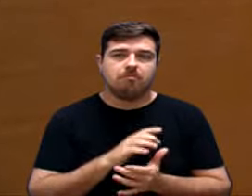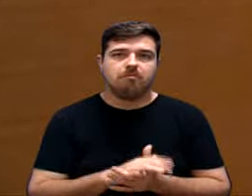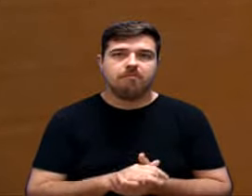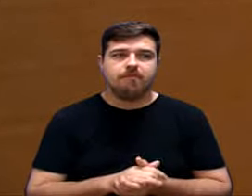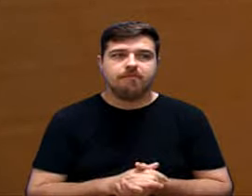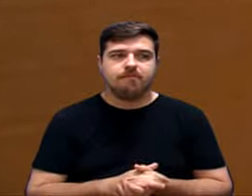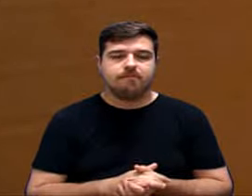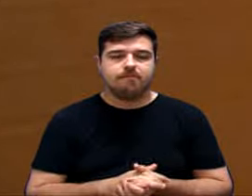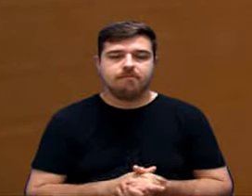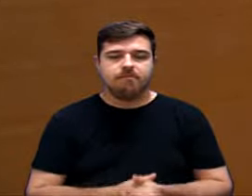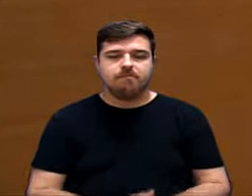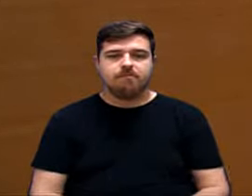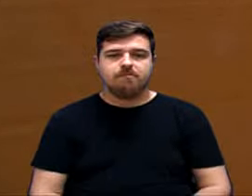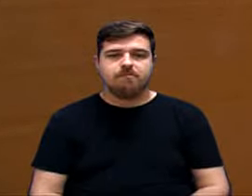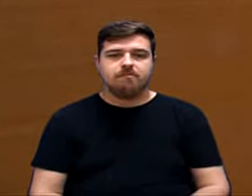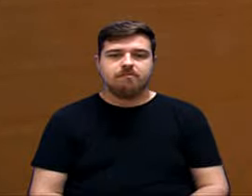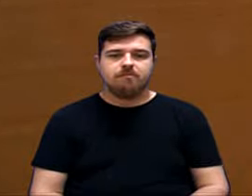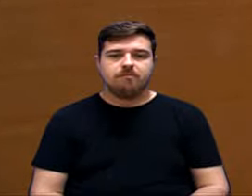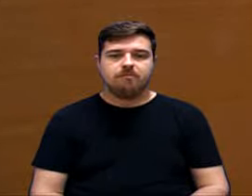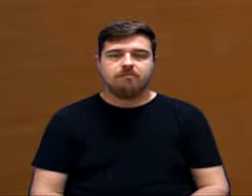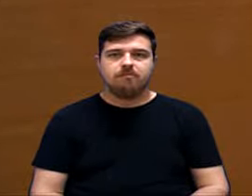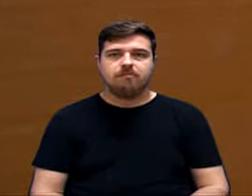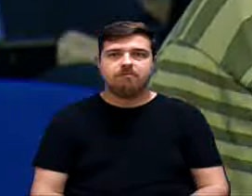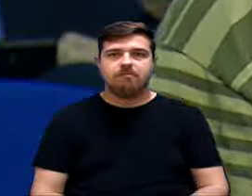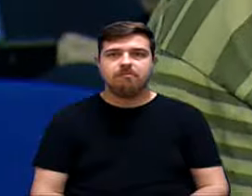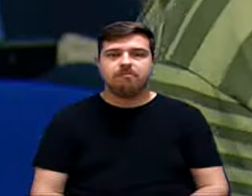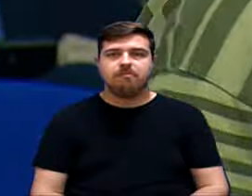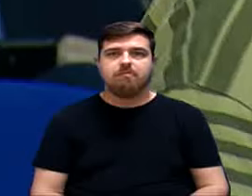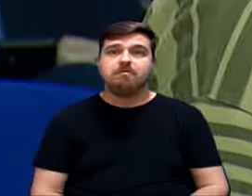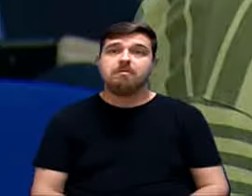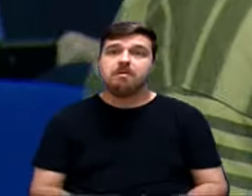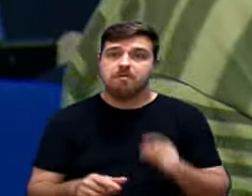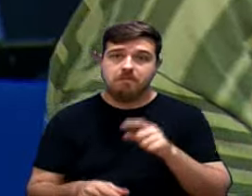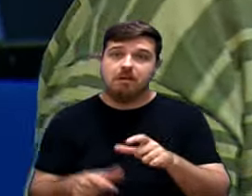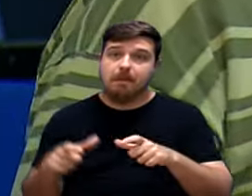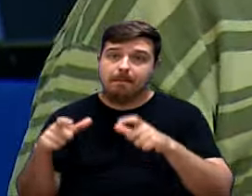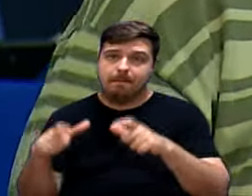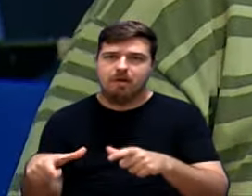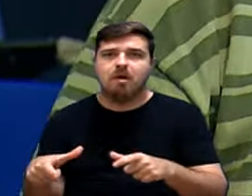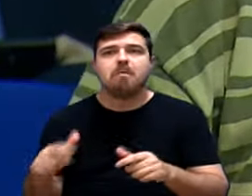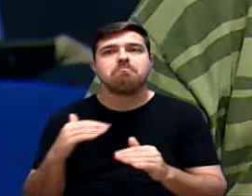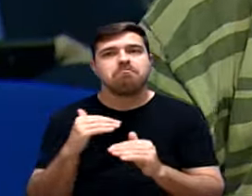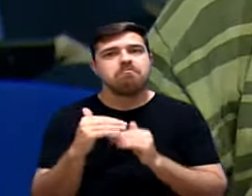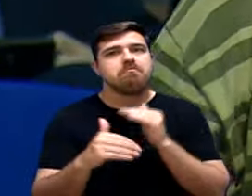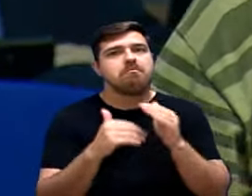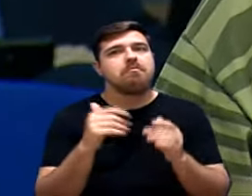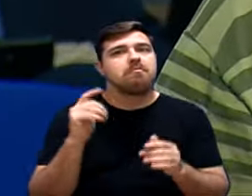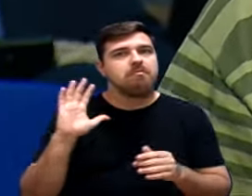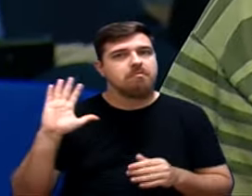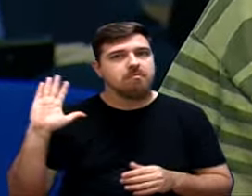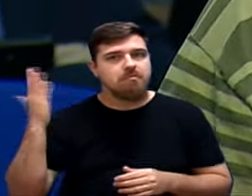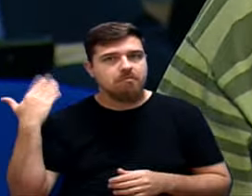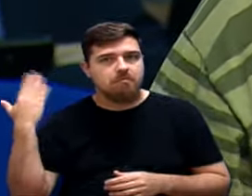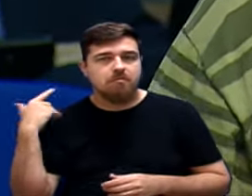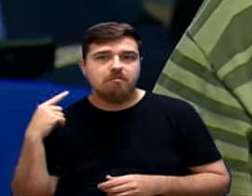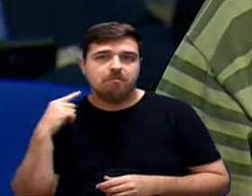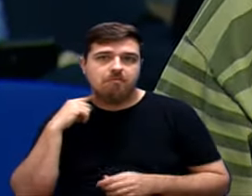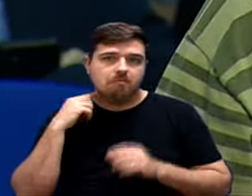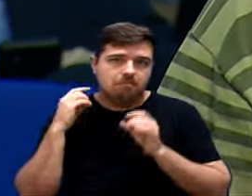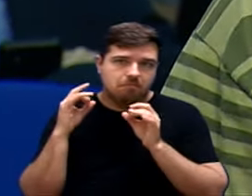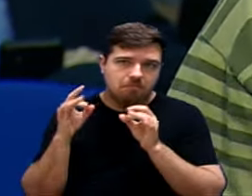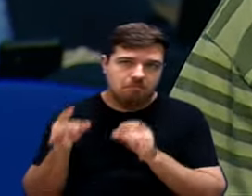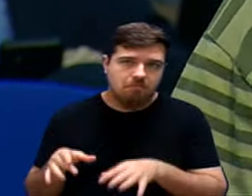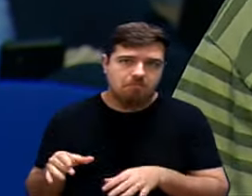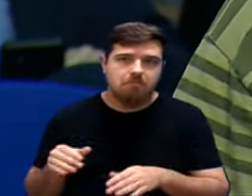né Ali no bairro do 25 a gente percebe que tá evoluindo que há pouco tempo atrás Era Um aterro sanitário que ia ter na região agora a gente